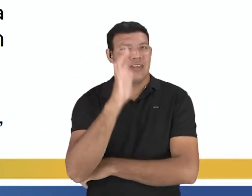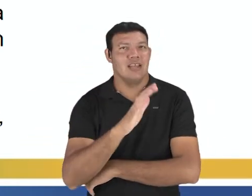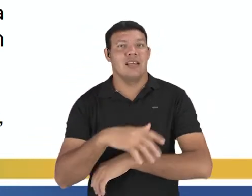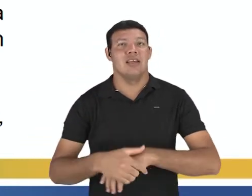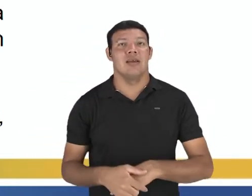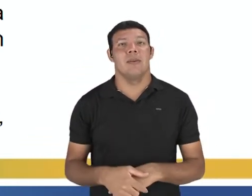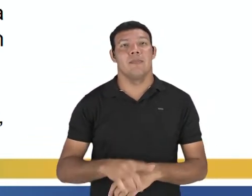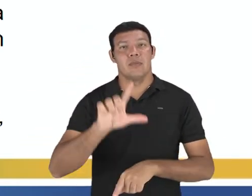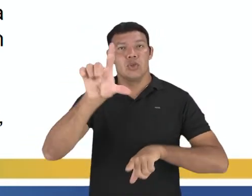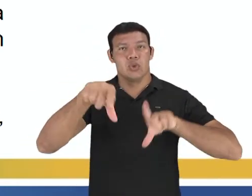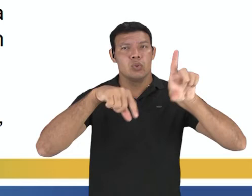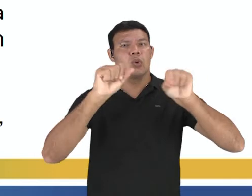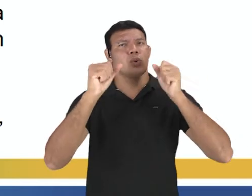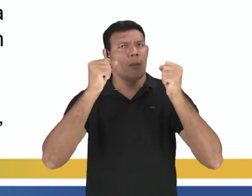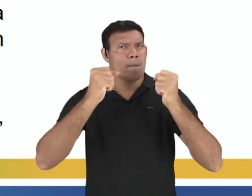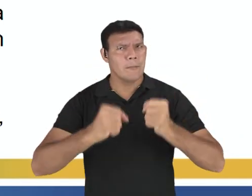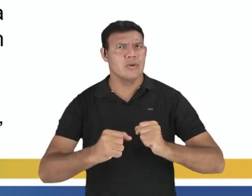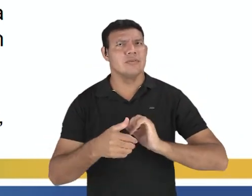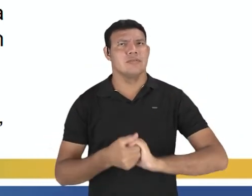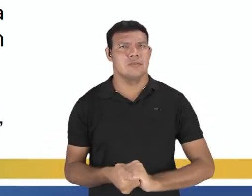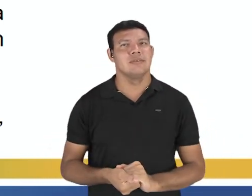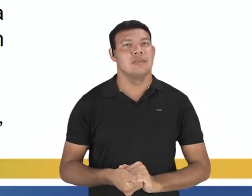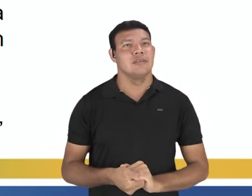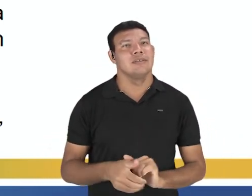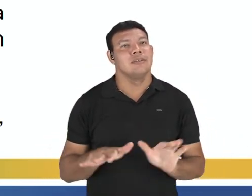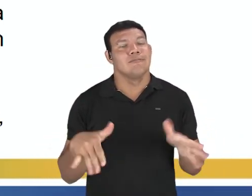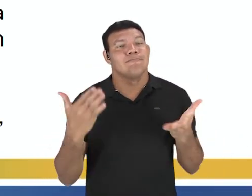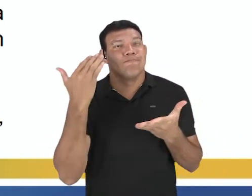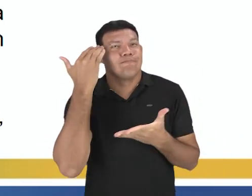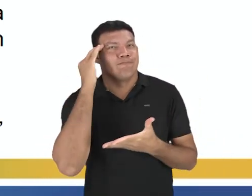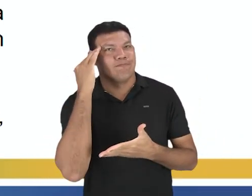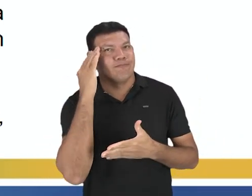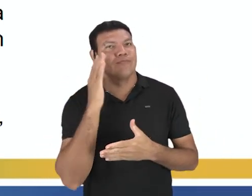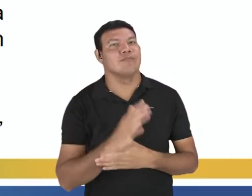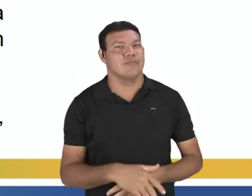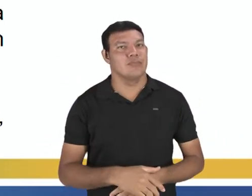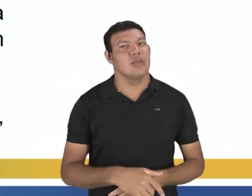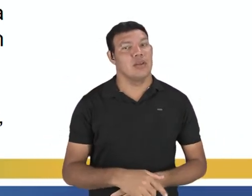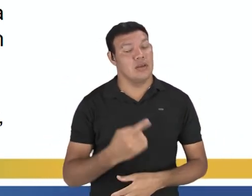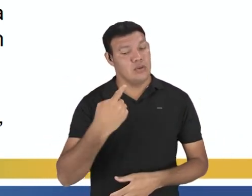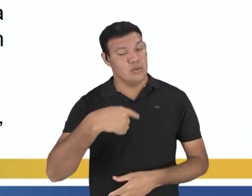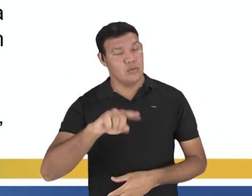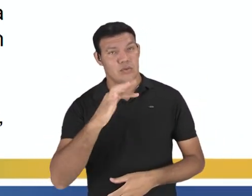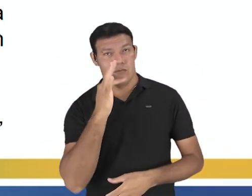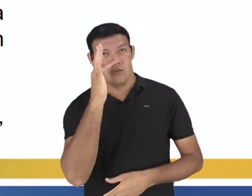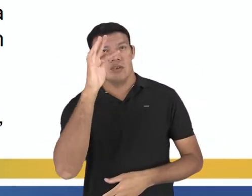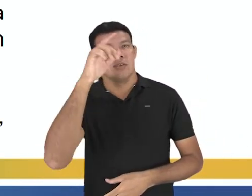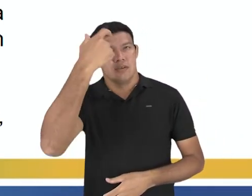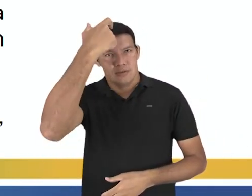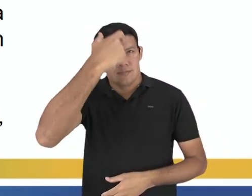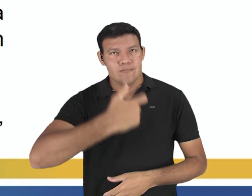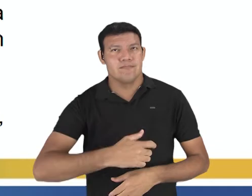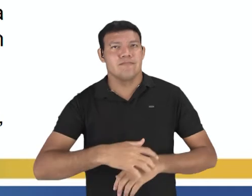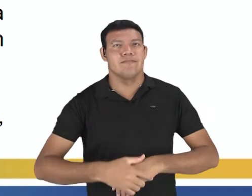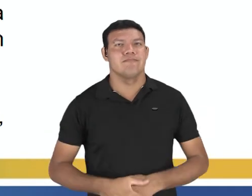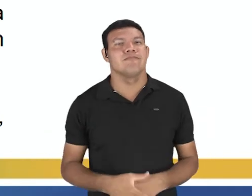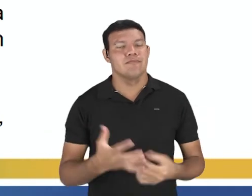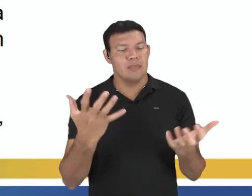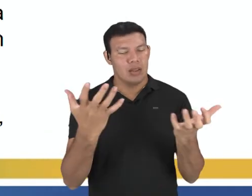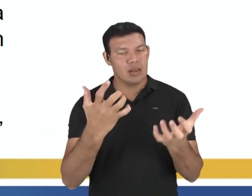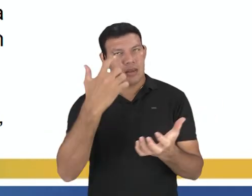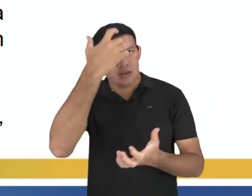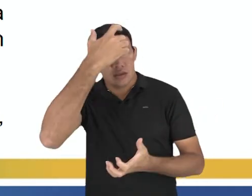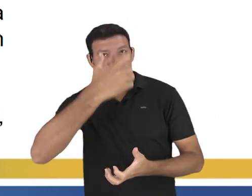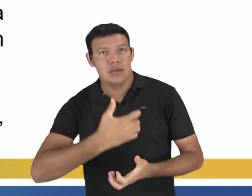vou ser, não quero ser, vou crescer assim mesmo sem ser. Esquecer. Carlos Drummond de